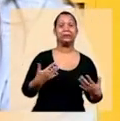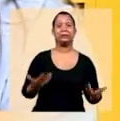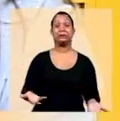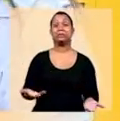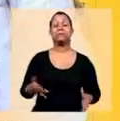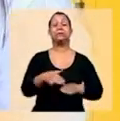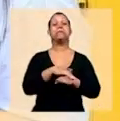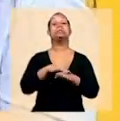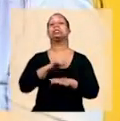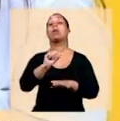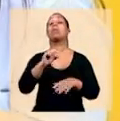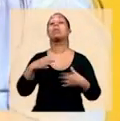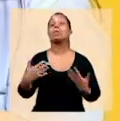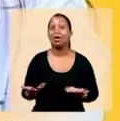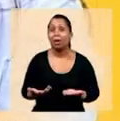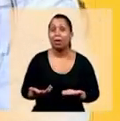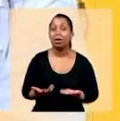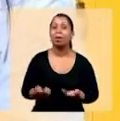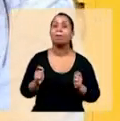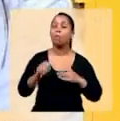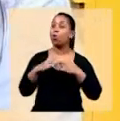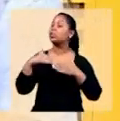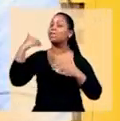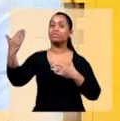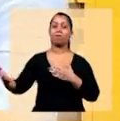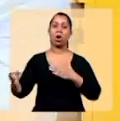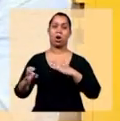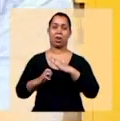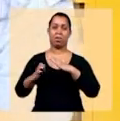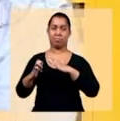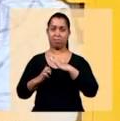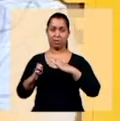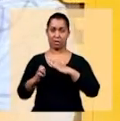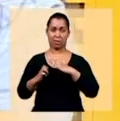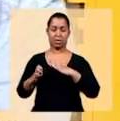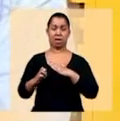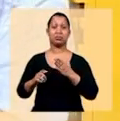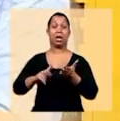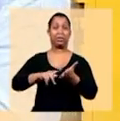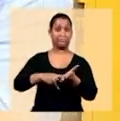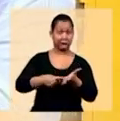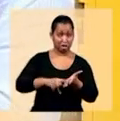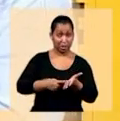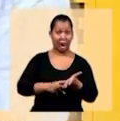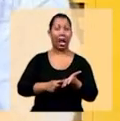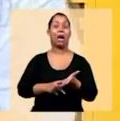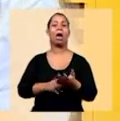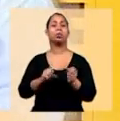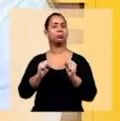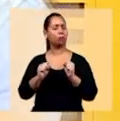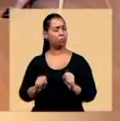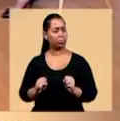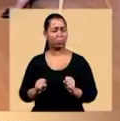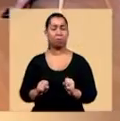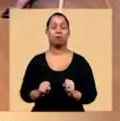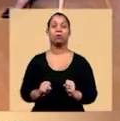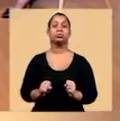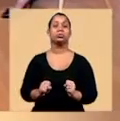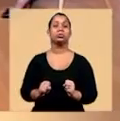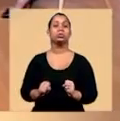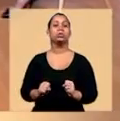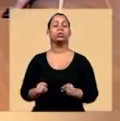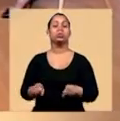assediador. Então, quem eu vou procurar? Então, você pode procurar fora da empresa. Você pode procurar o sindicato, se você for filiado